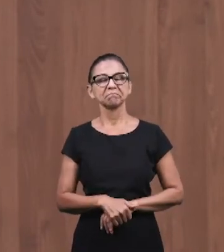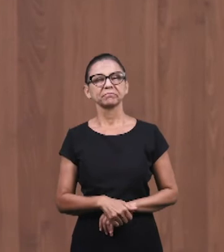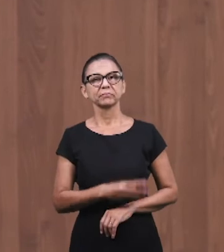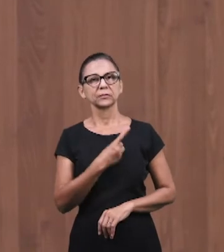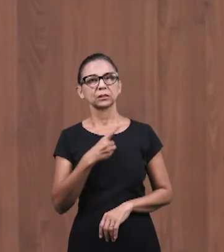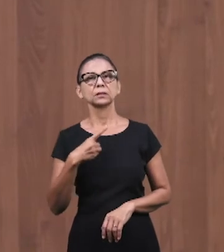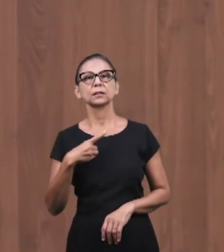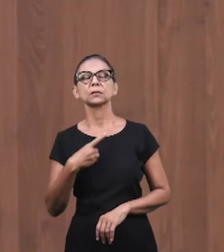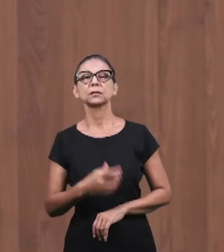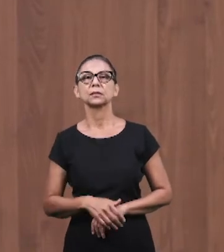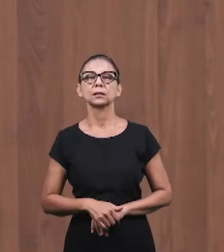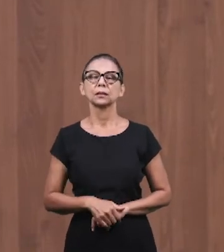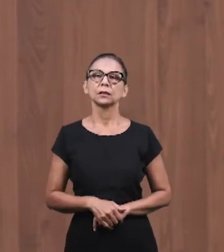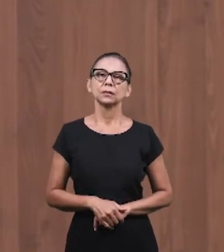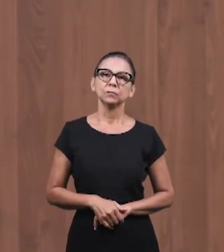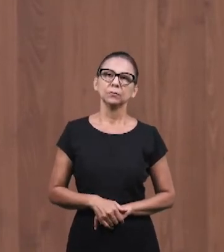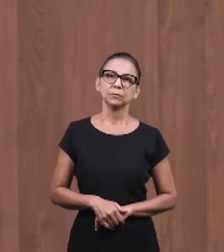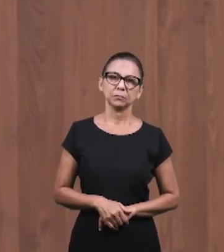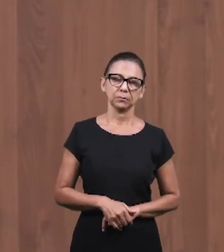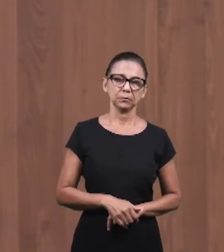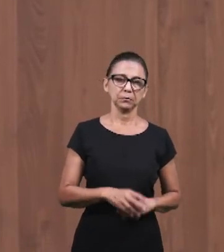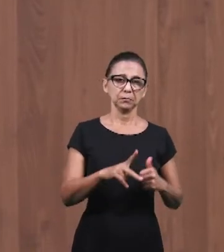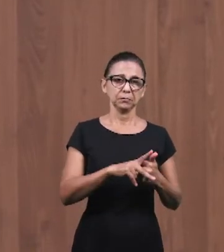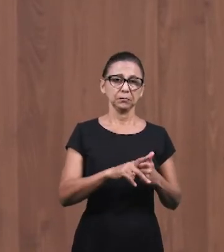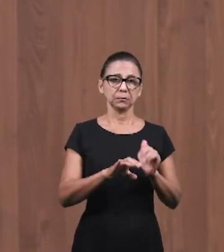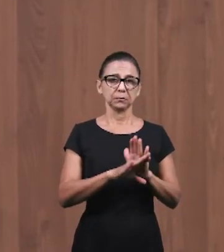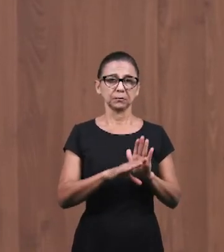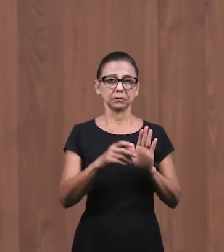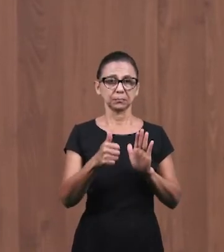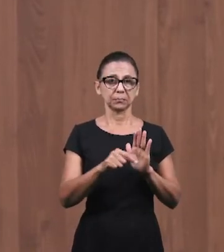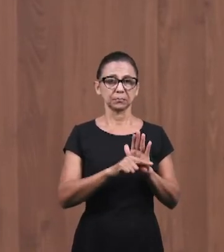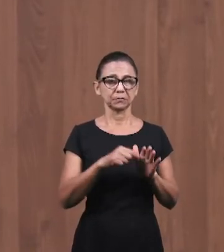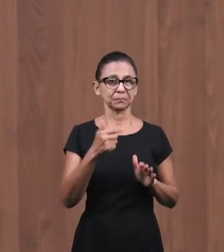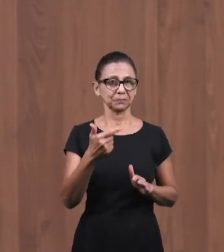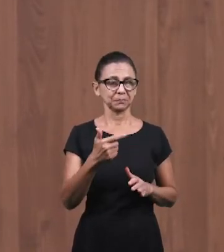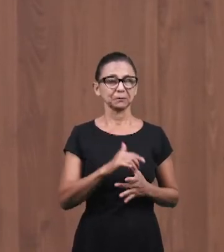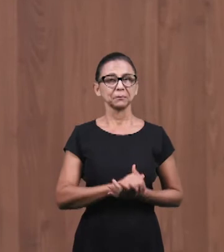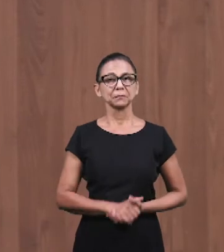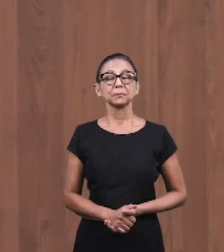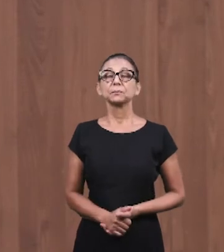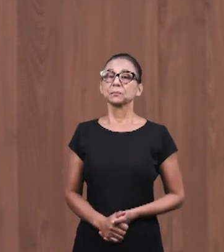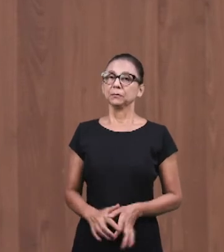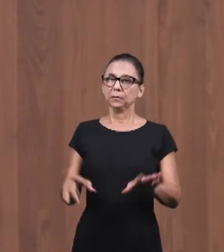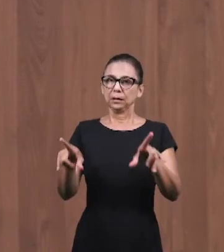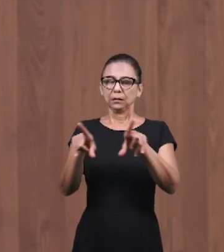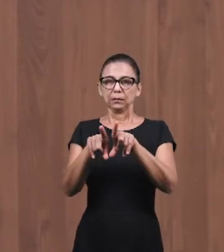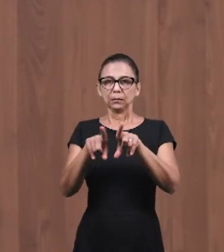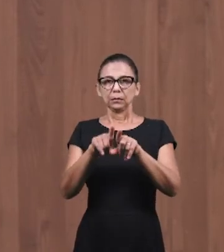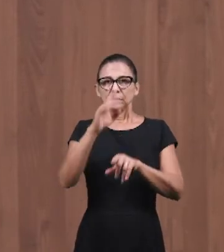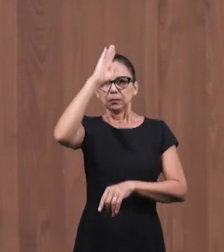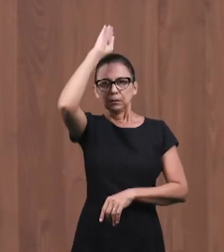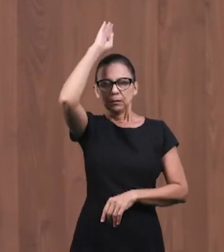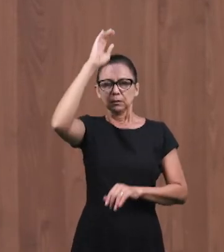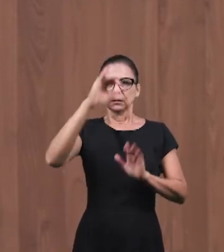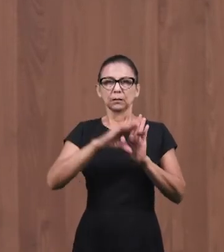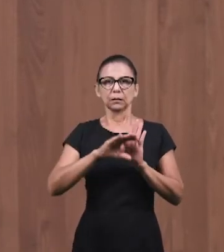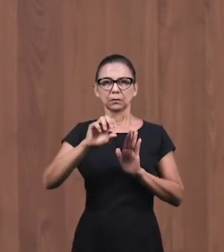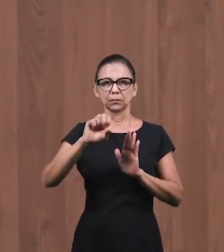Diácono. Segundo a carta de Pedro, 1 Pedro capítulo 1, verso 2. E também Romanos